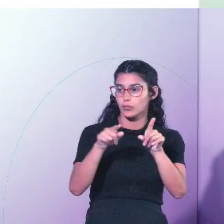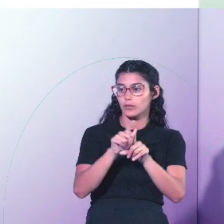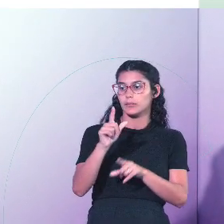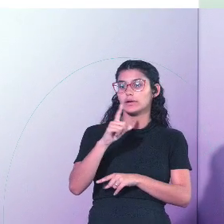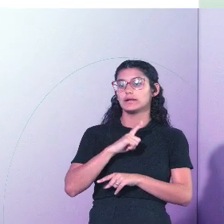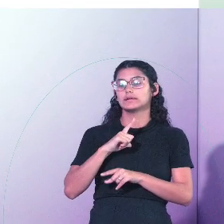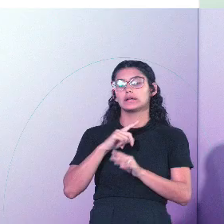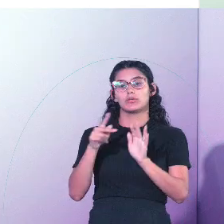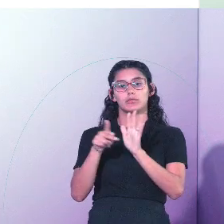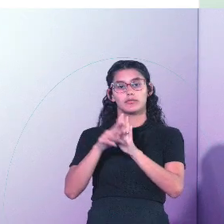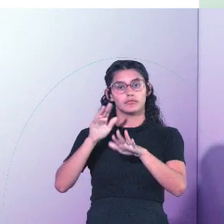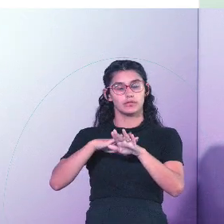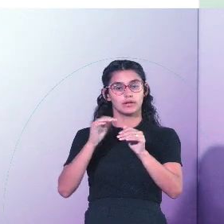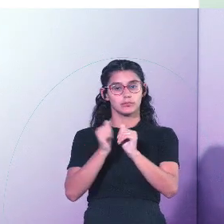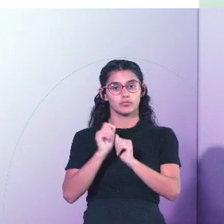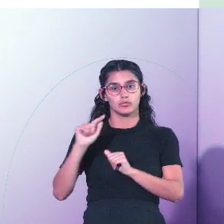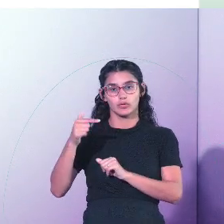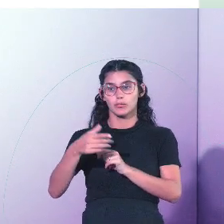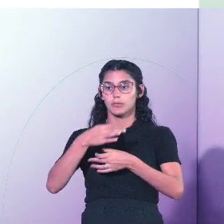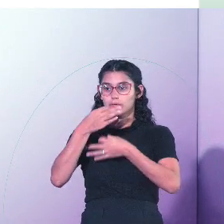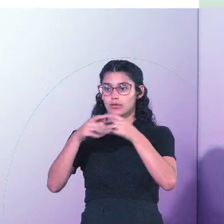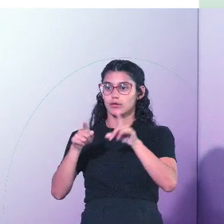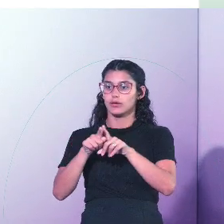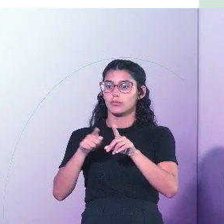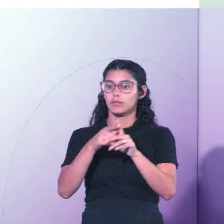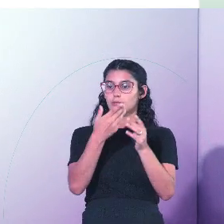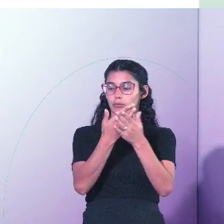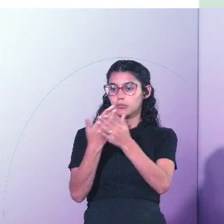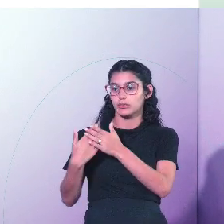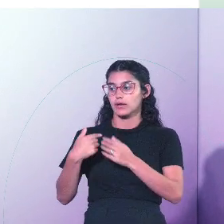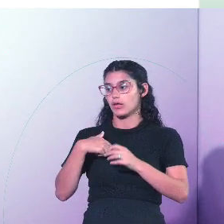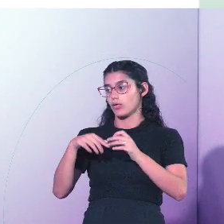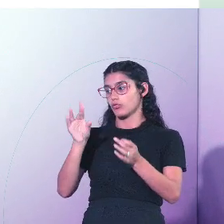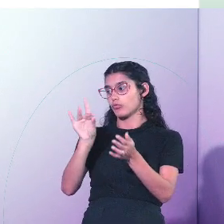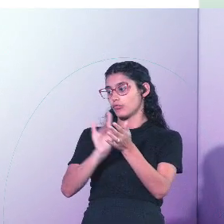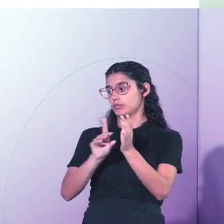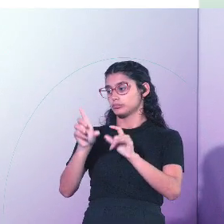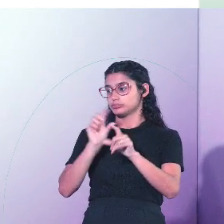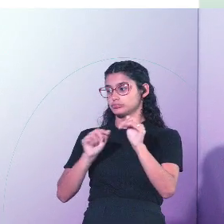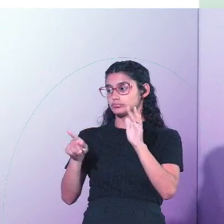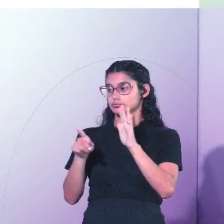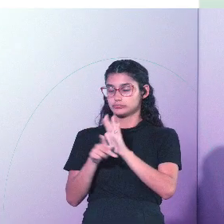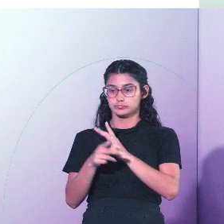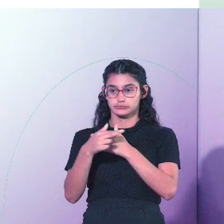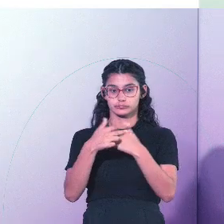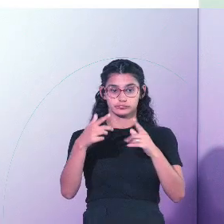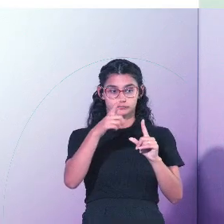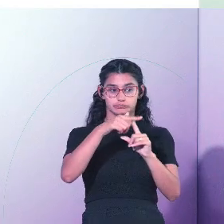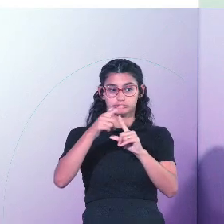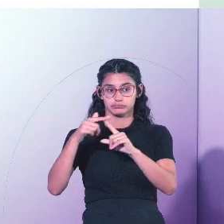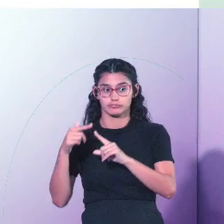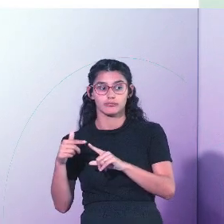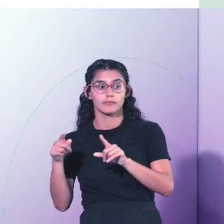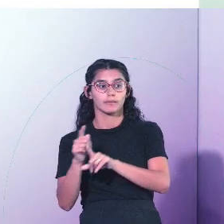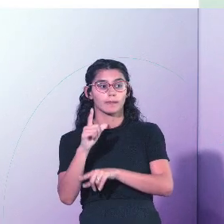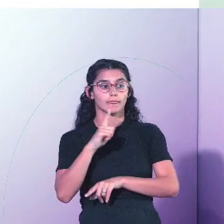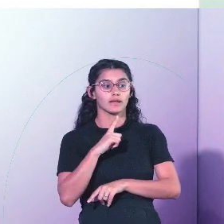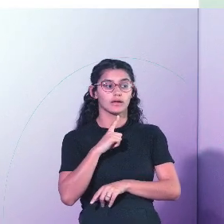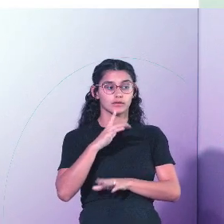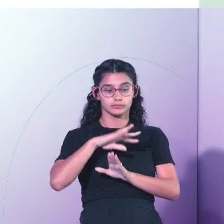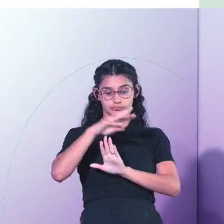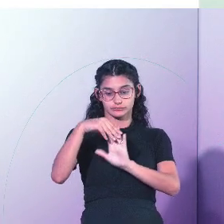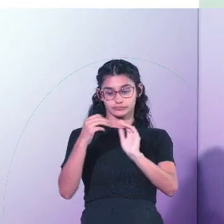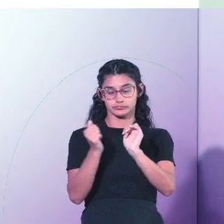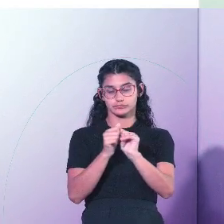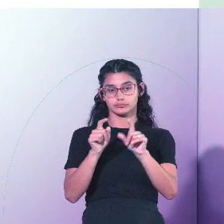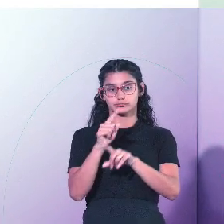os trade-offs. Quando eu faço uma opção por um tratamento, eu automaticamente estou desistindo de outro, né? E tem externalidades, como,